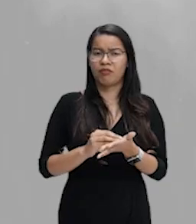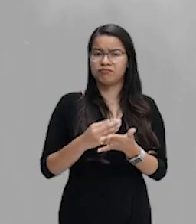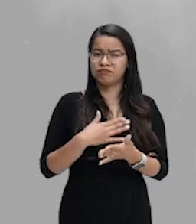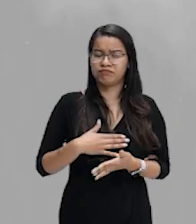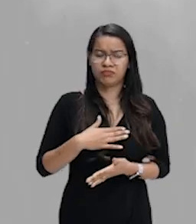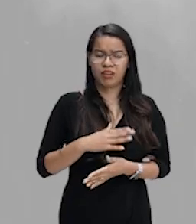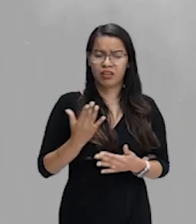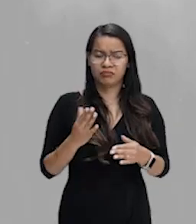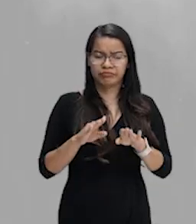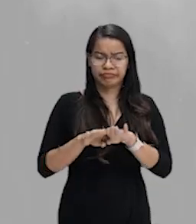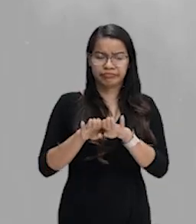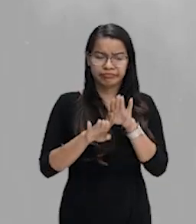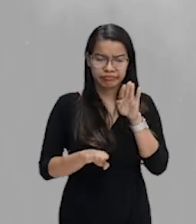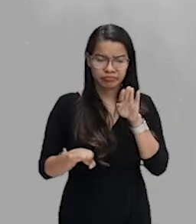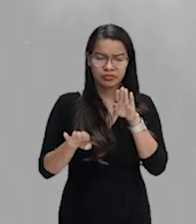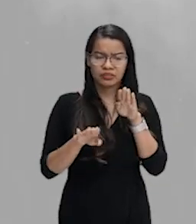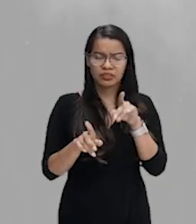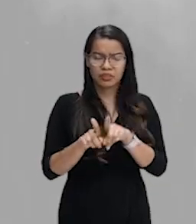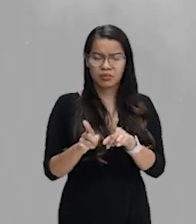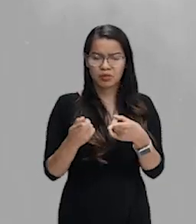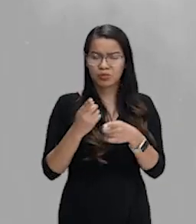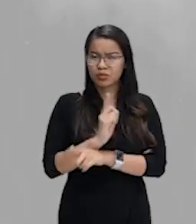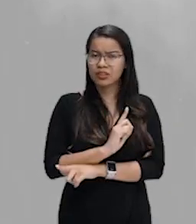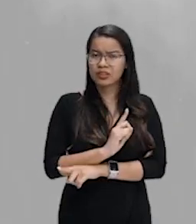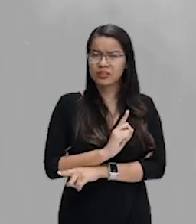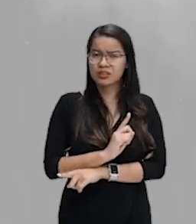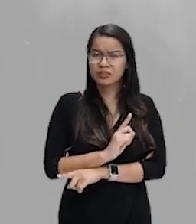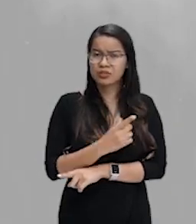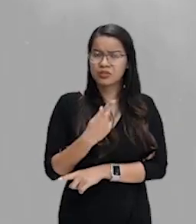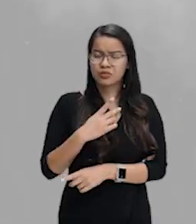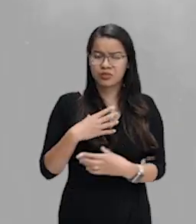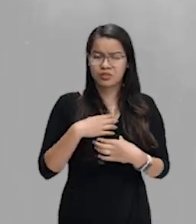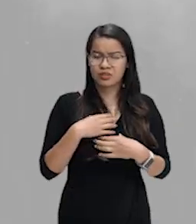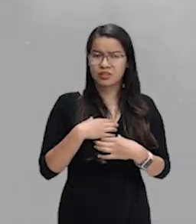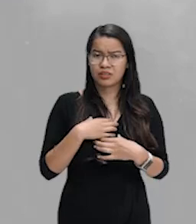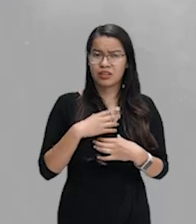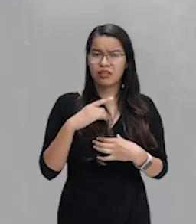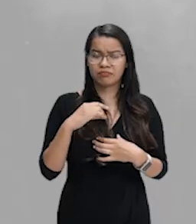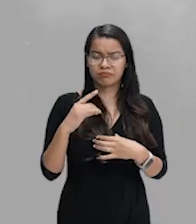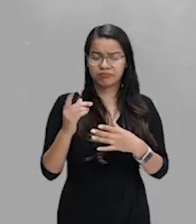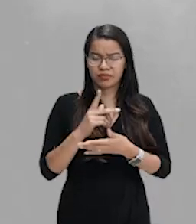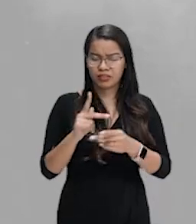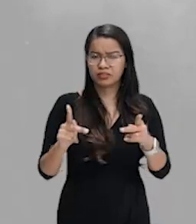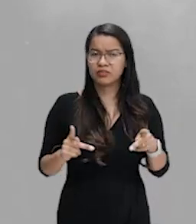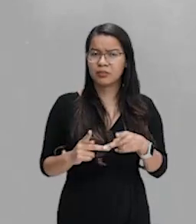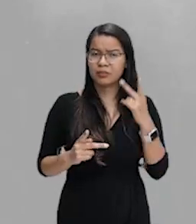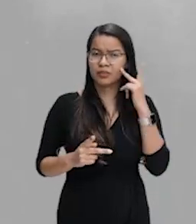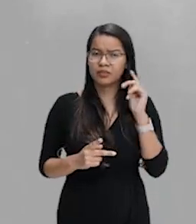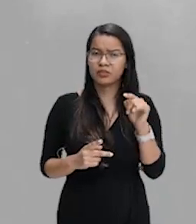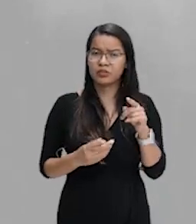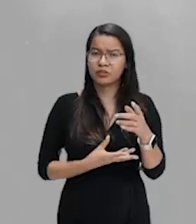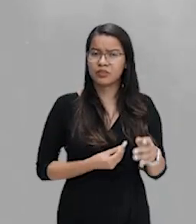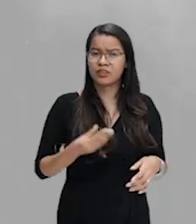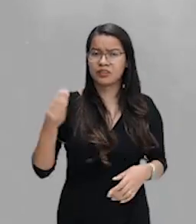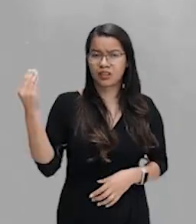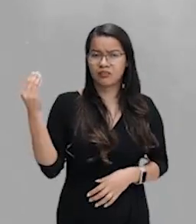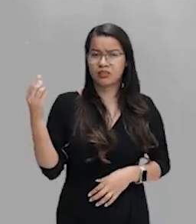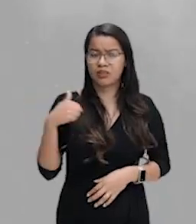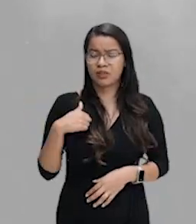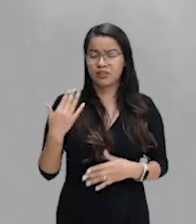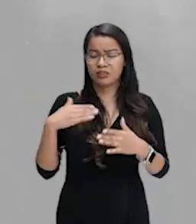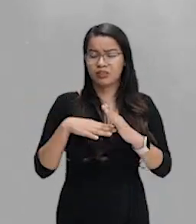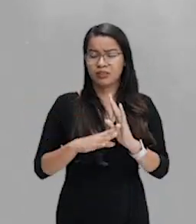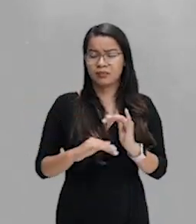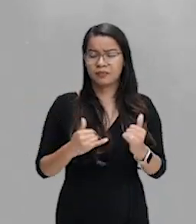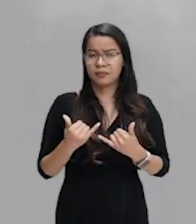próprio desequilíbrio, suas próprias contradições. Ou seja, o surrealismo é prato cheio para tu viajar bastante. Eu até brinco, professor,